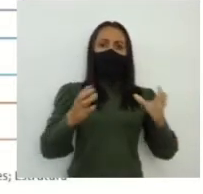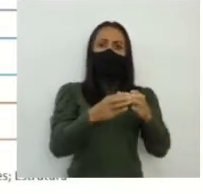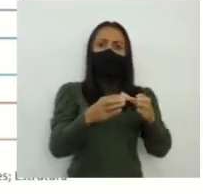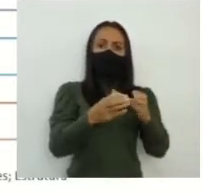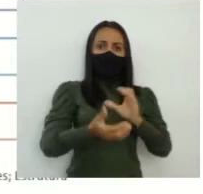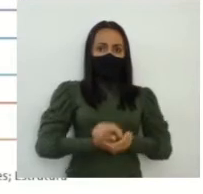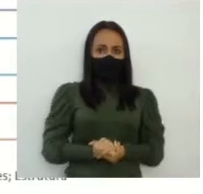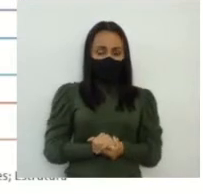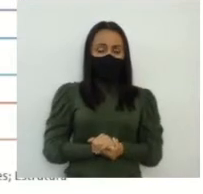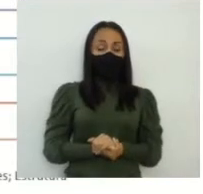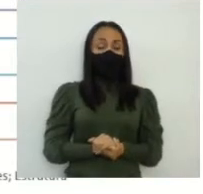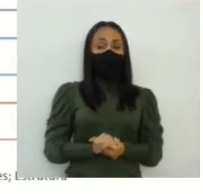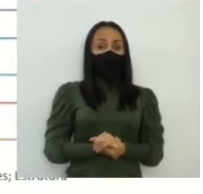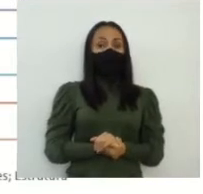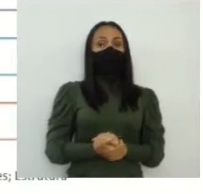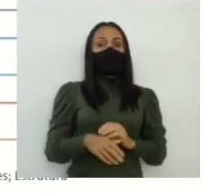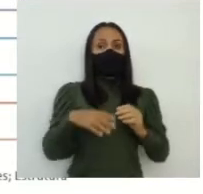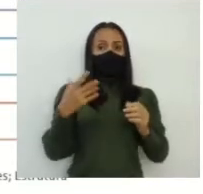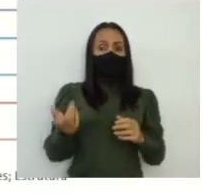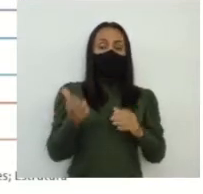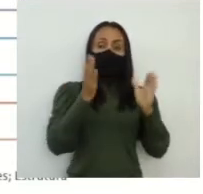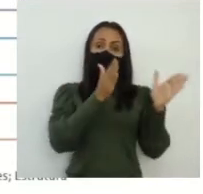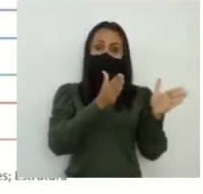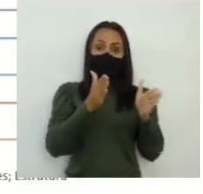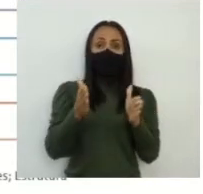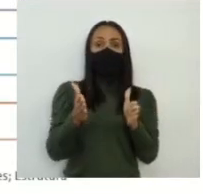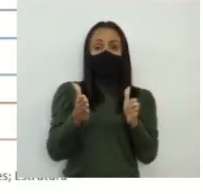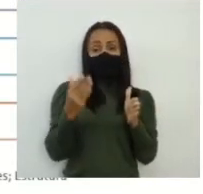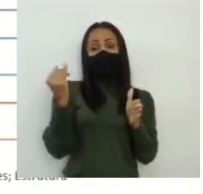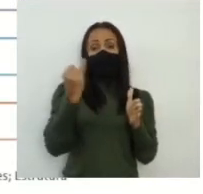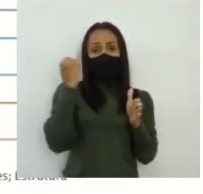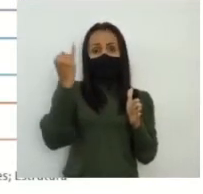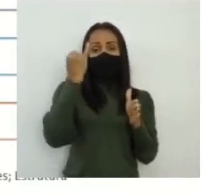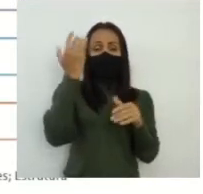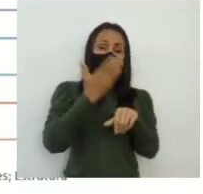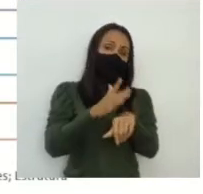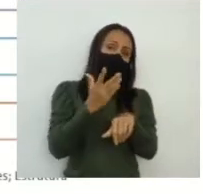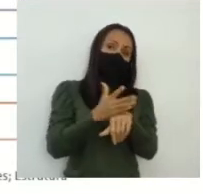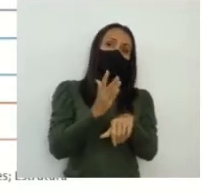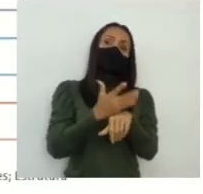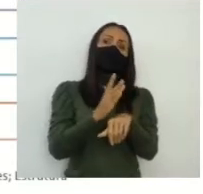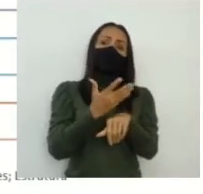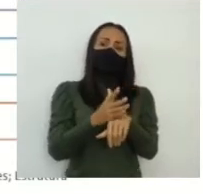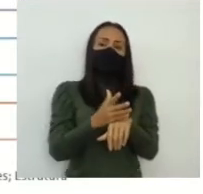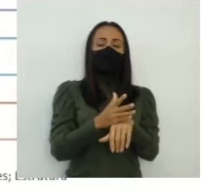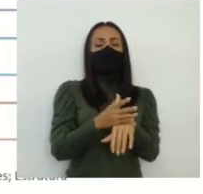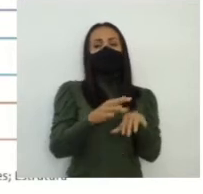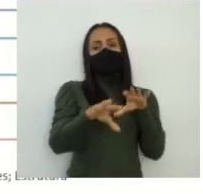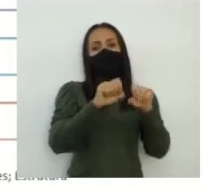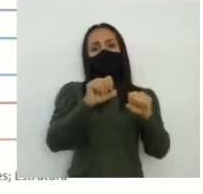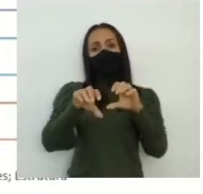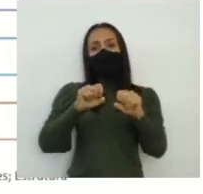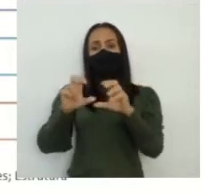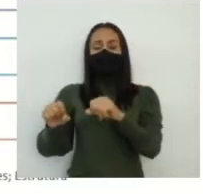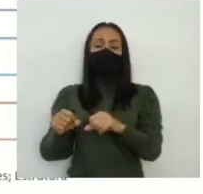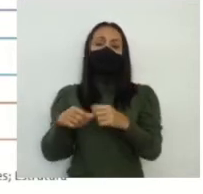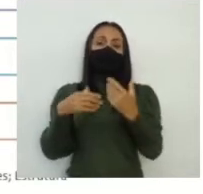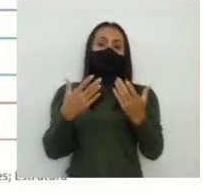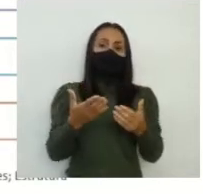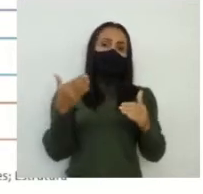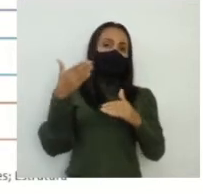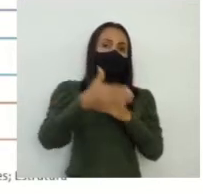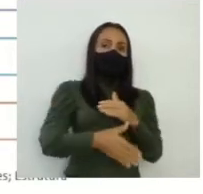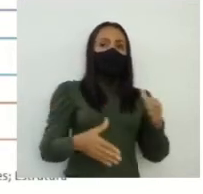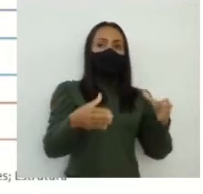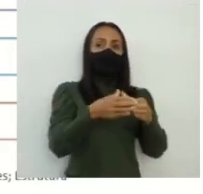realmente bem colocado neste momento de treinamento, neste momento de formação ao entrar naquela equipe. Outra